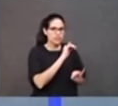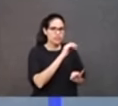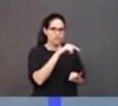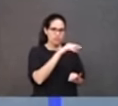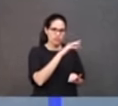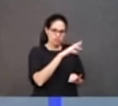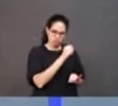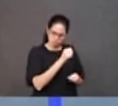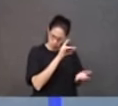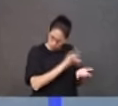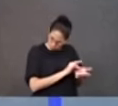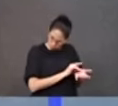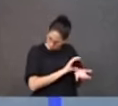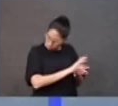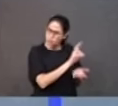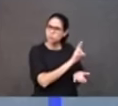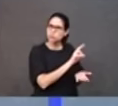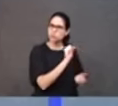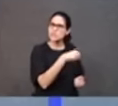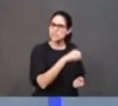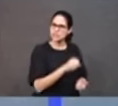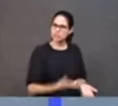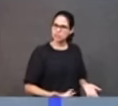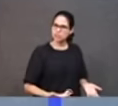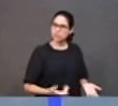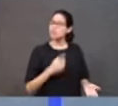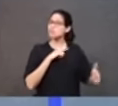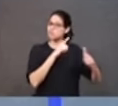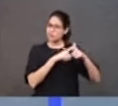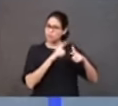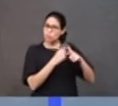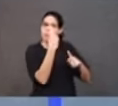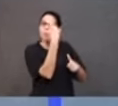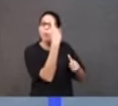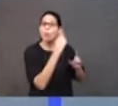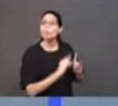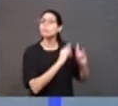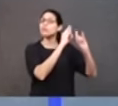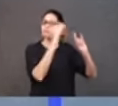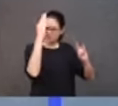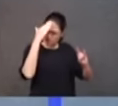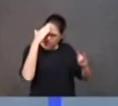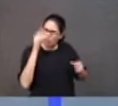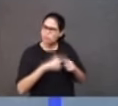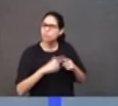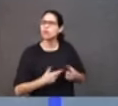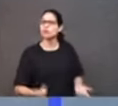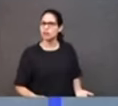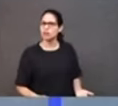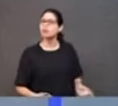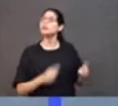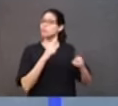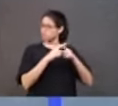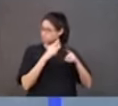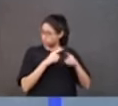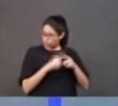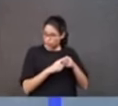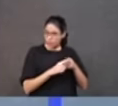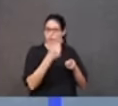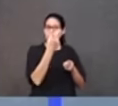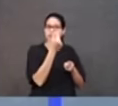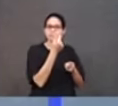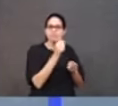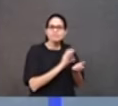sim. Nós tivemos problema, eventualmente, em um prédio. E a razão, o senhor sabe qual é. A razão é que o financiamento do metro